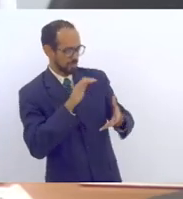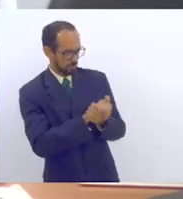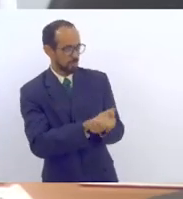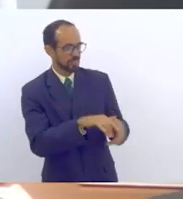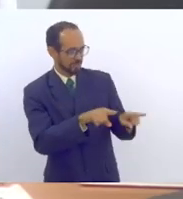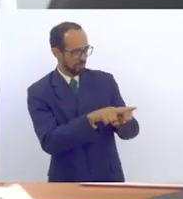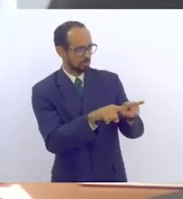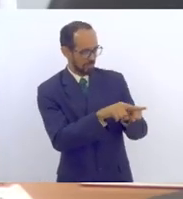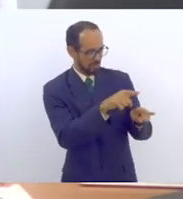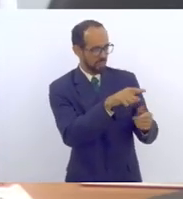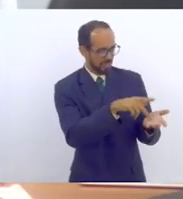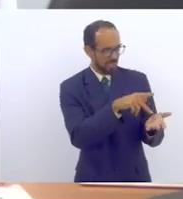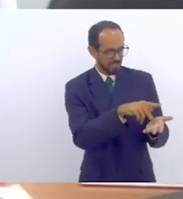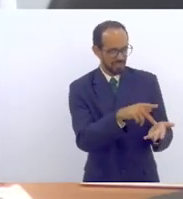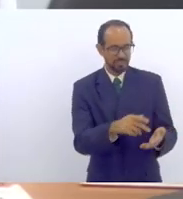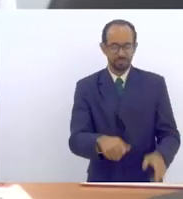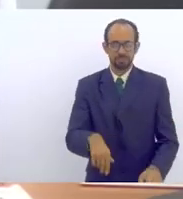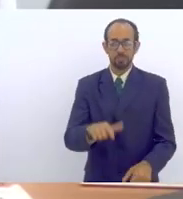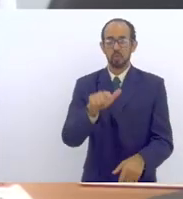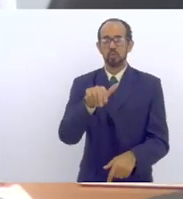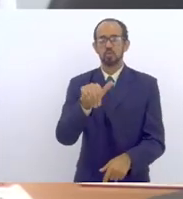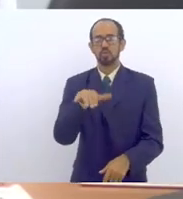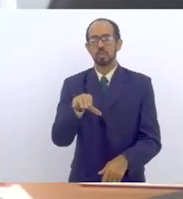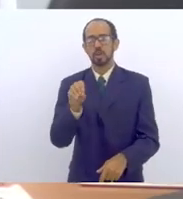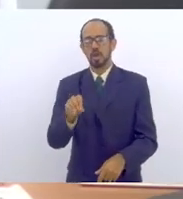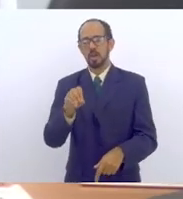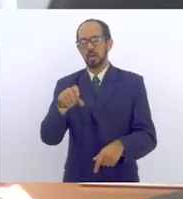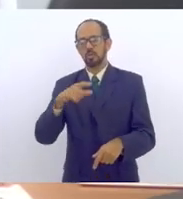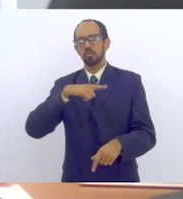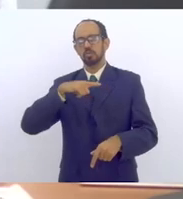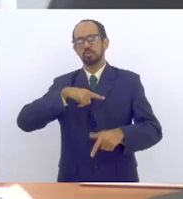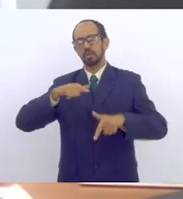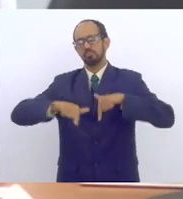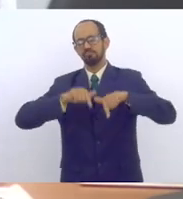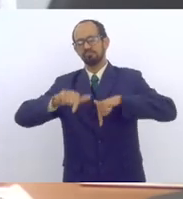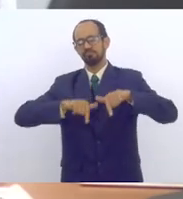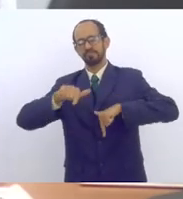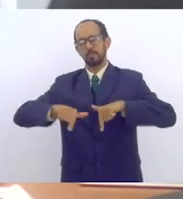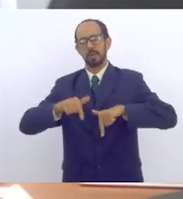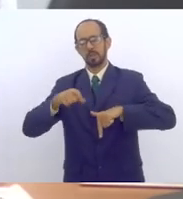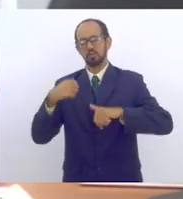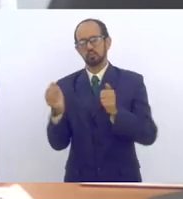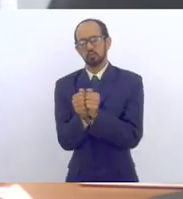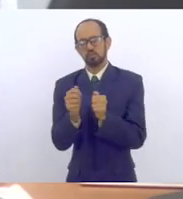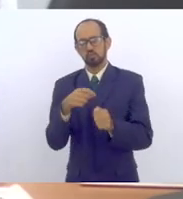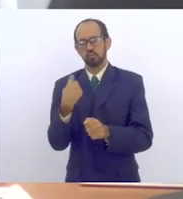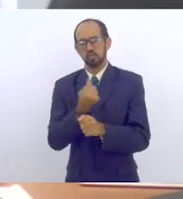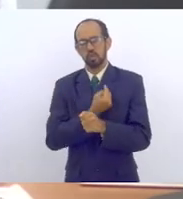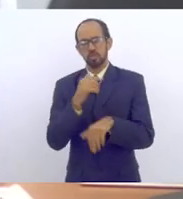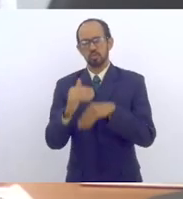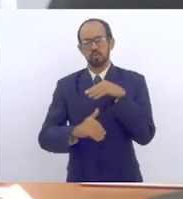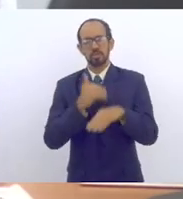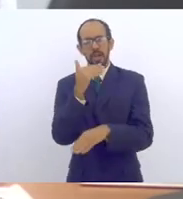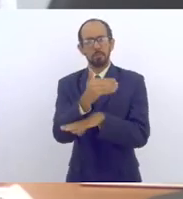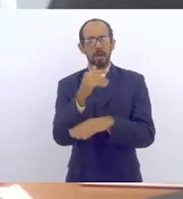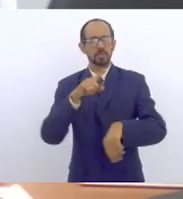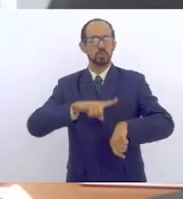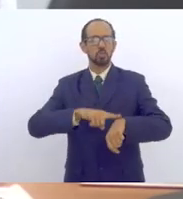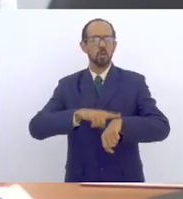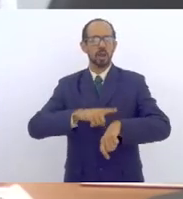O Luciano tem muitas atividades conosco que ela transcende o horário de horário comercial que a gente chama horário